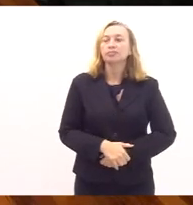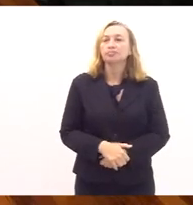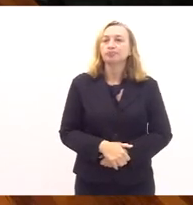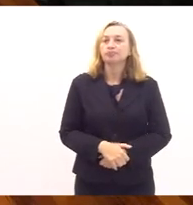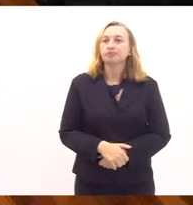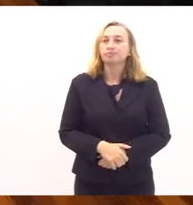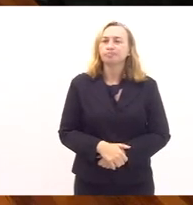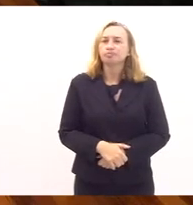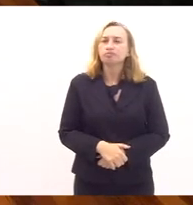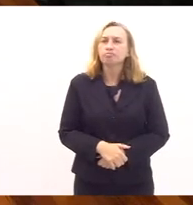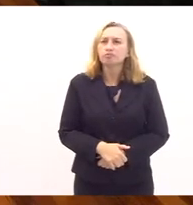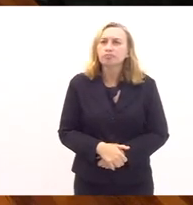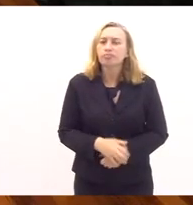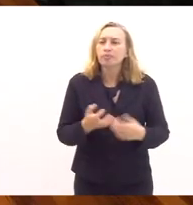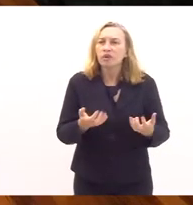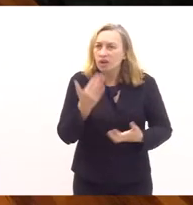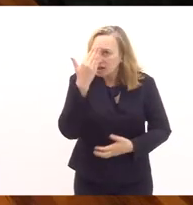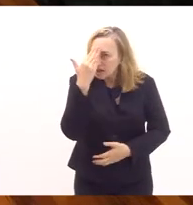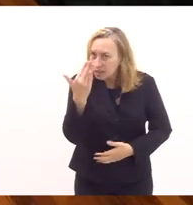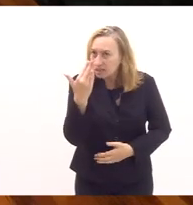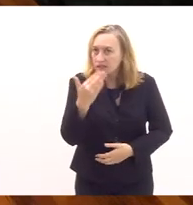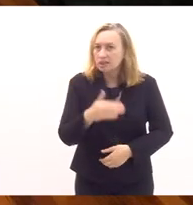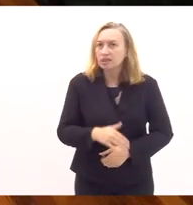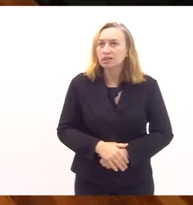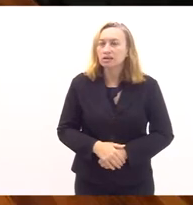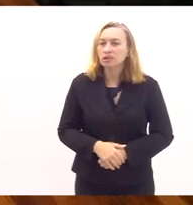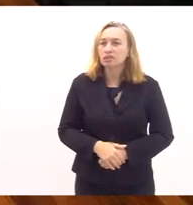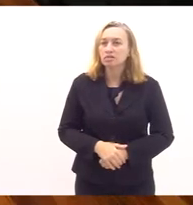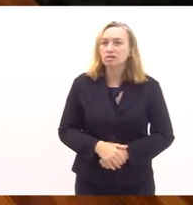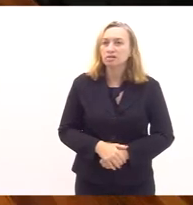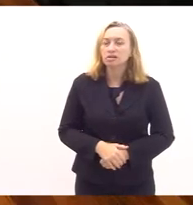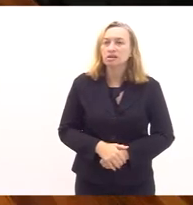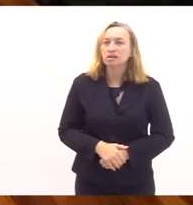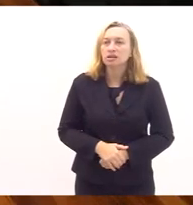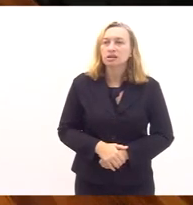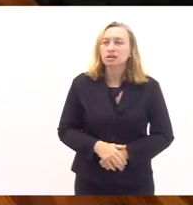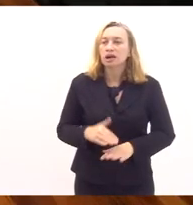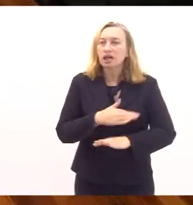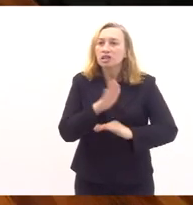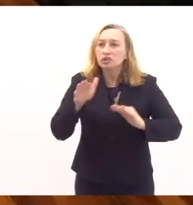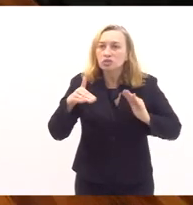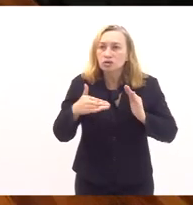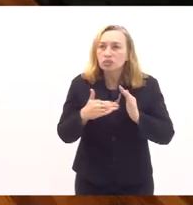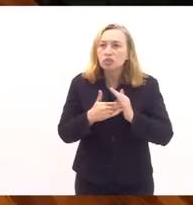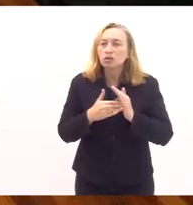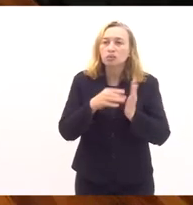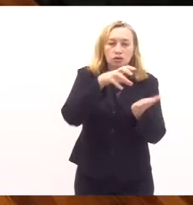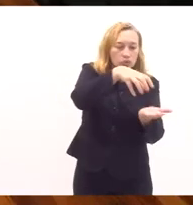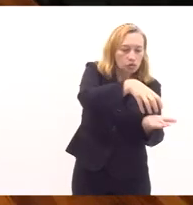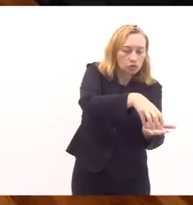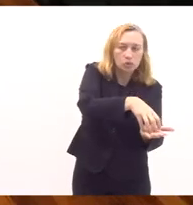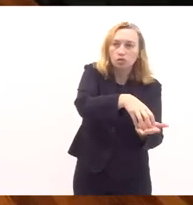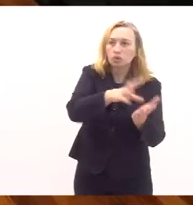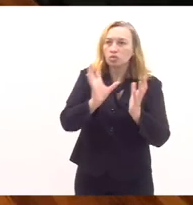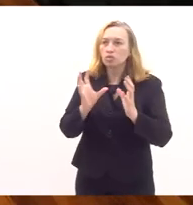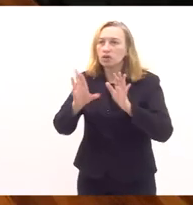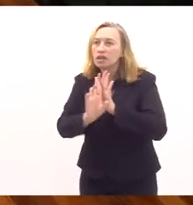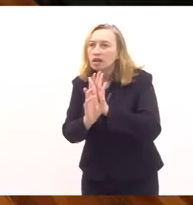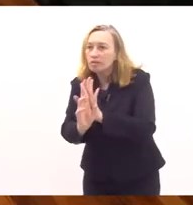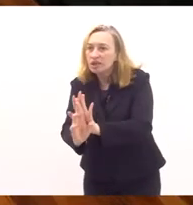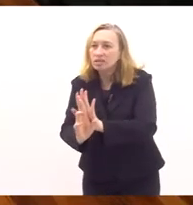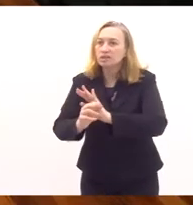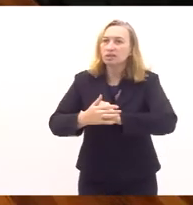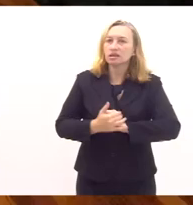Bom, eu quero agradecer imensamente a todas as centrais, a todas as